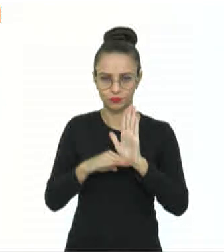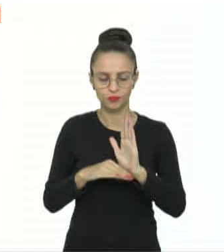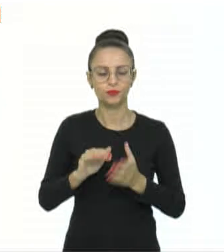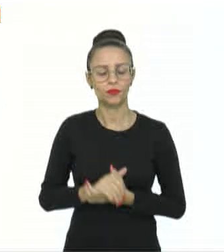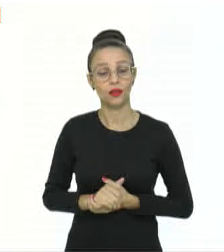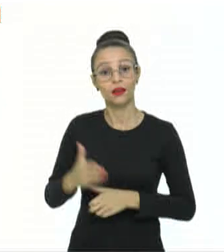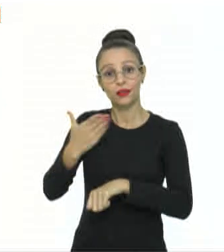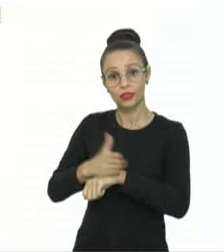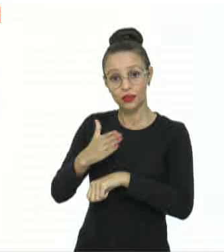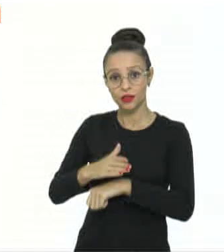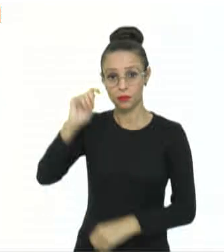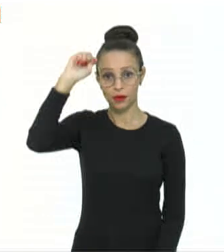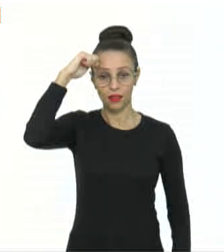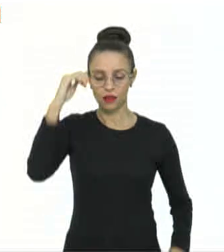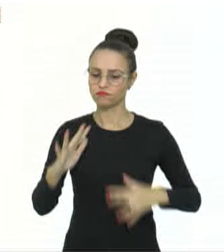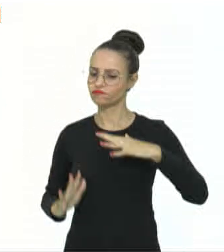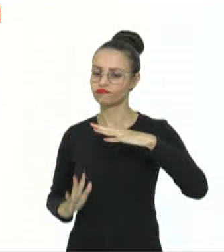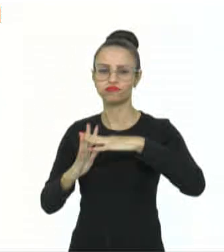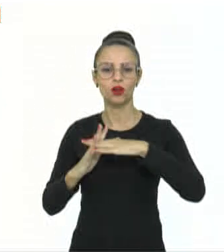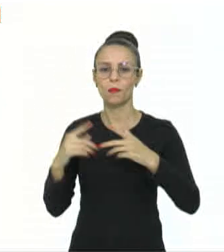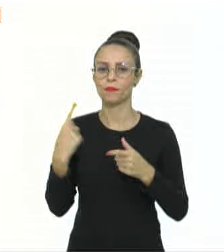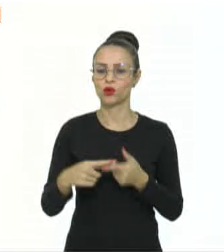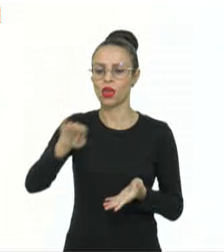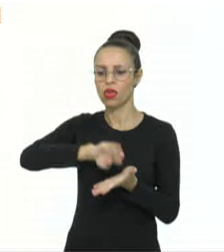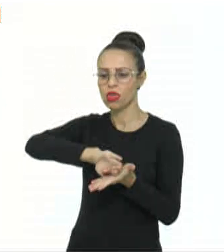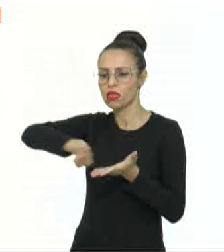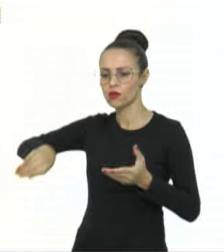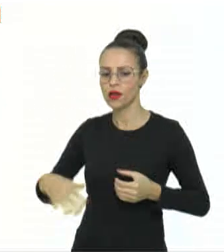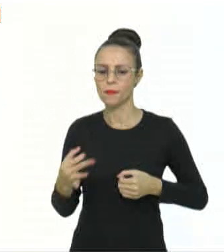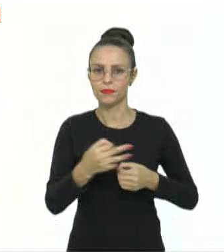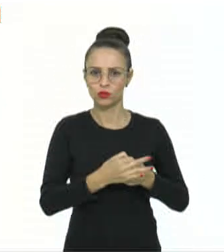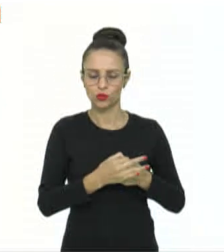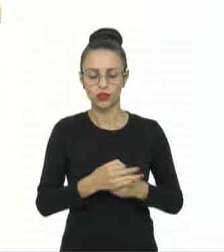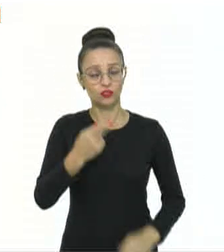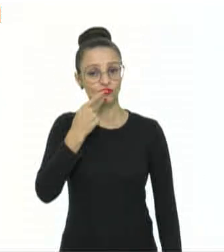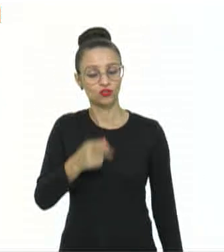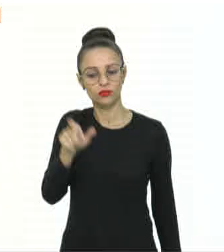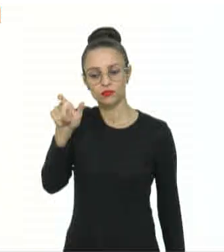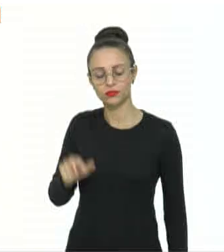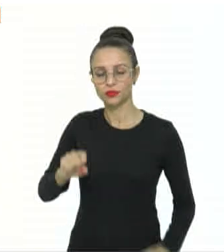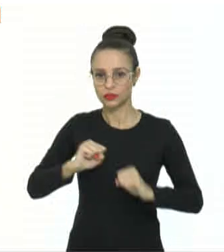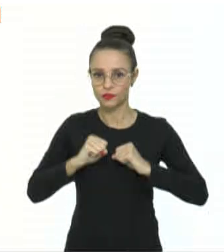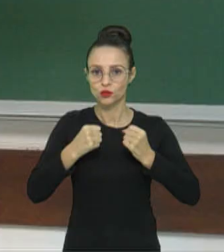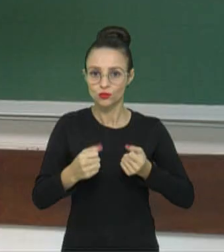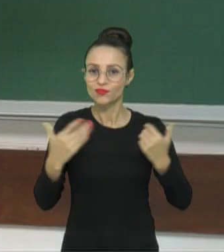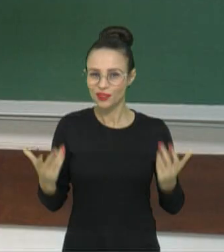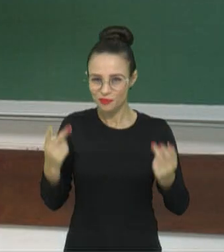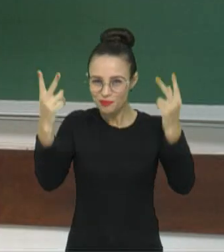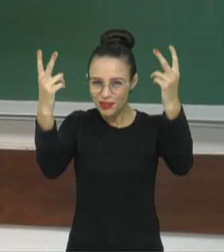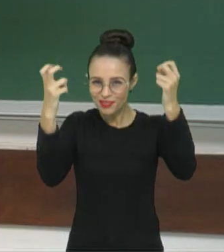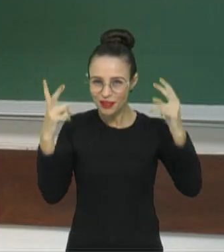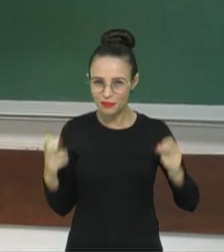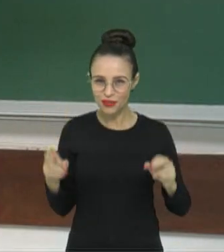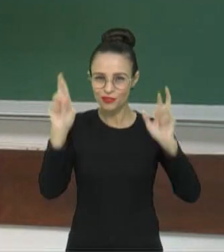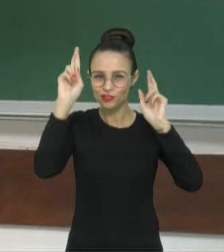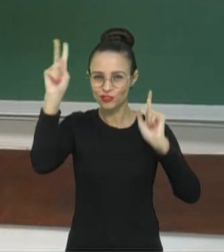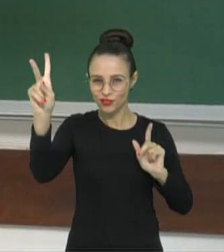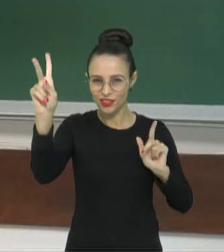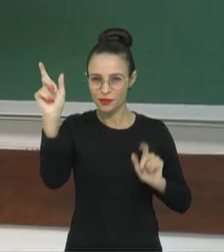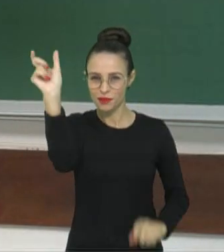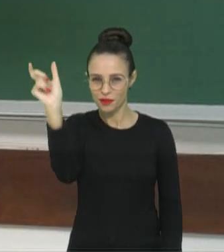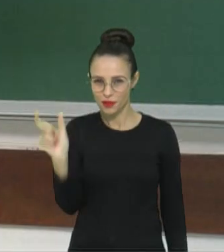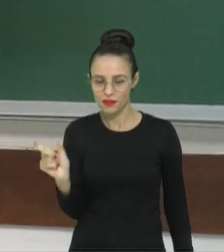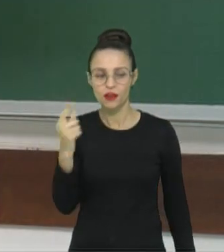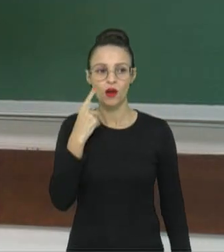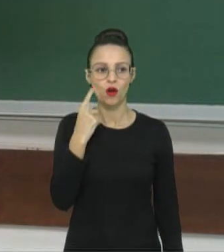do Magalu extrapolou ao excluir minorias, diz defensor. Conseguem perceber as diferenças de termos